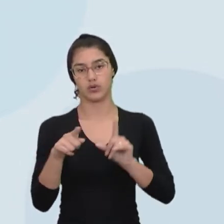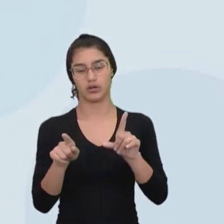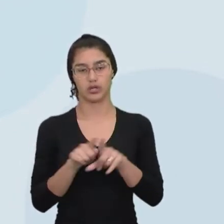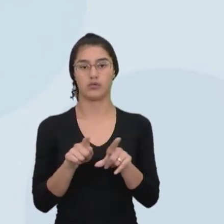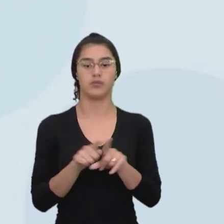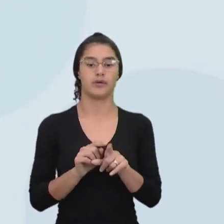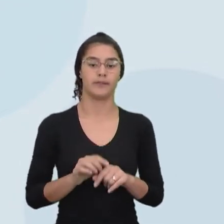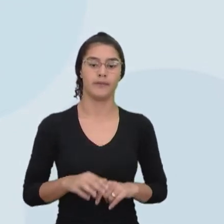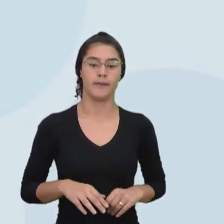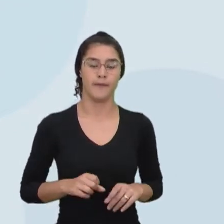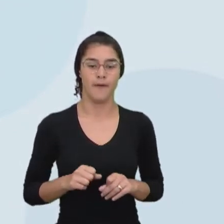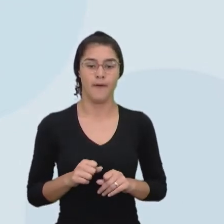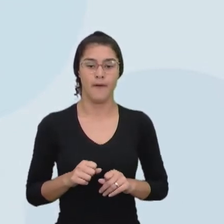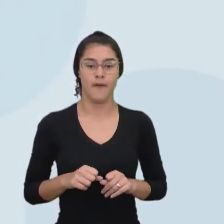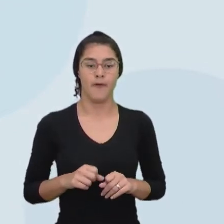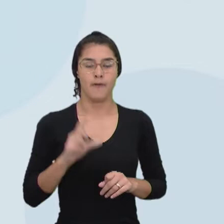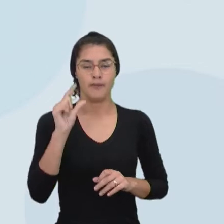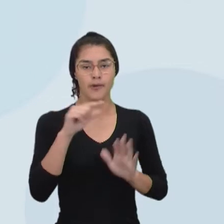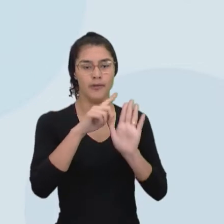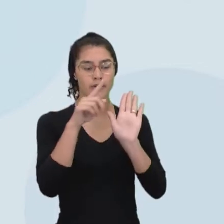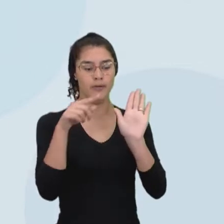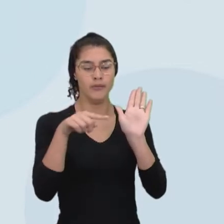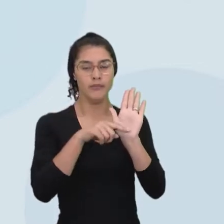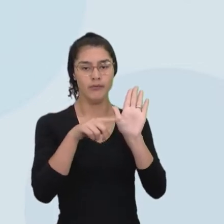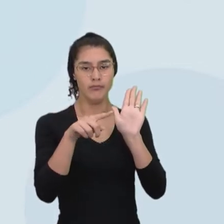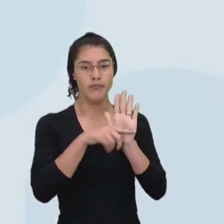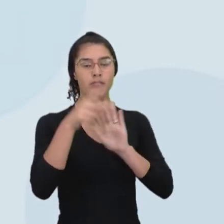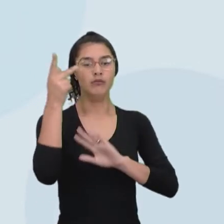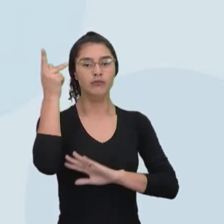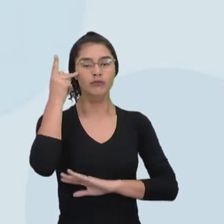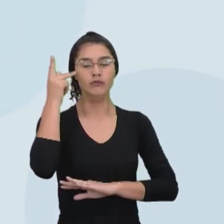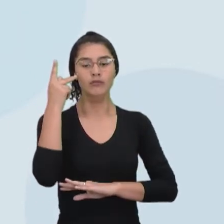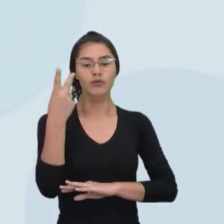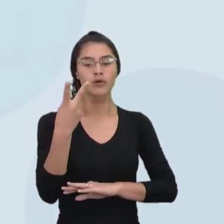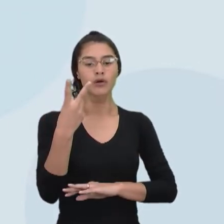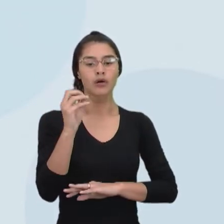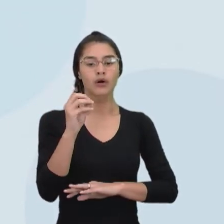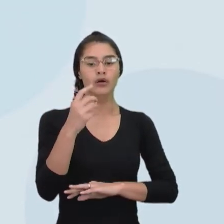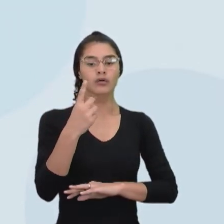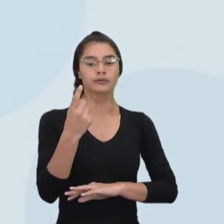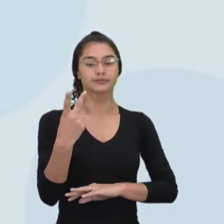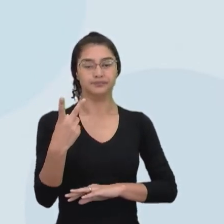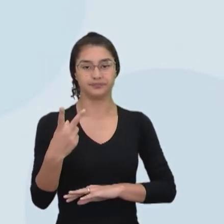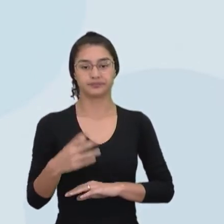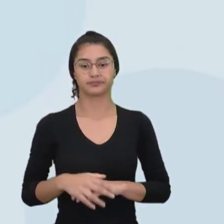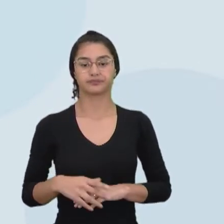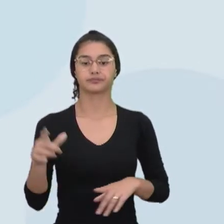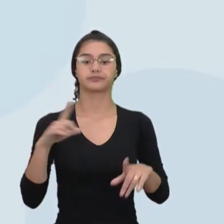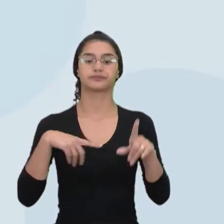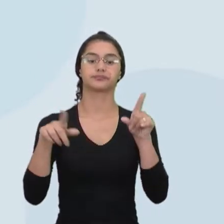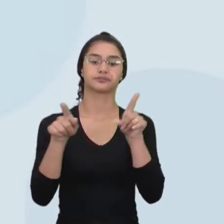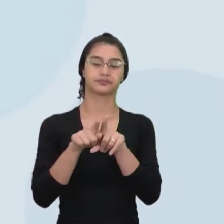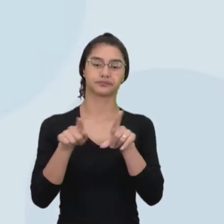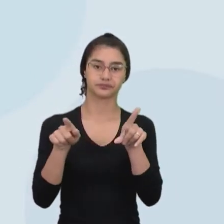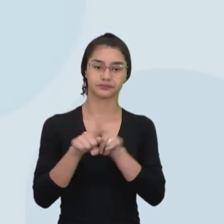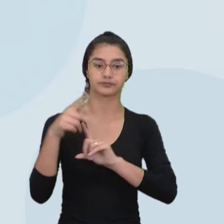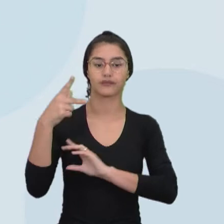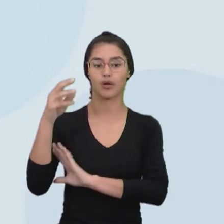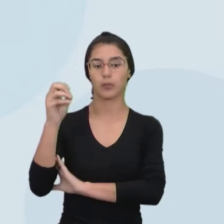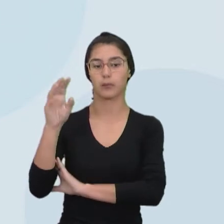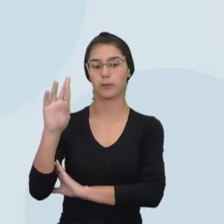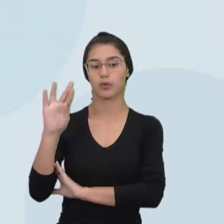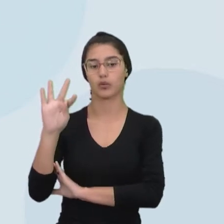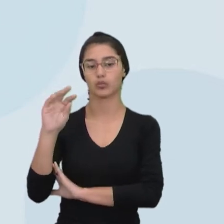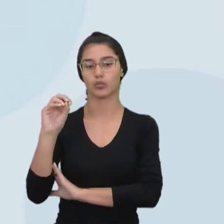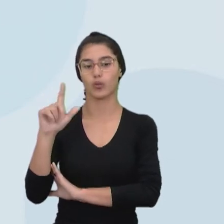aí um pouquinho abaixo, né, da cidade de São Paulo de 2012. E aí tem Porto Alegre também, né? Então toda